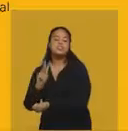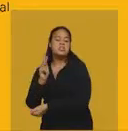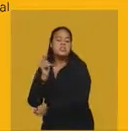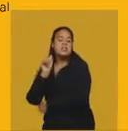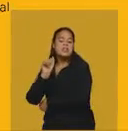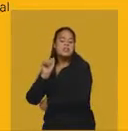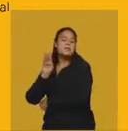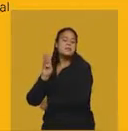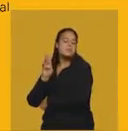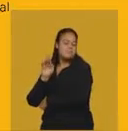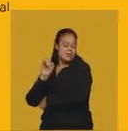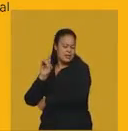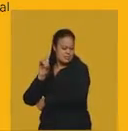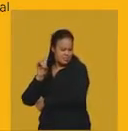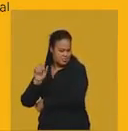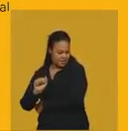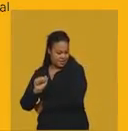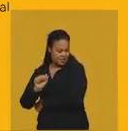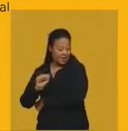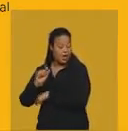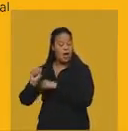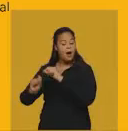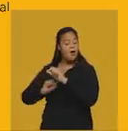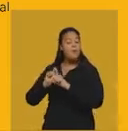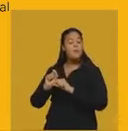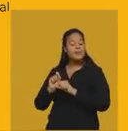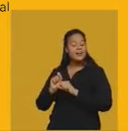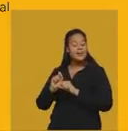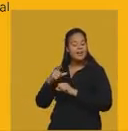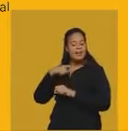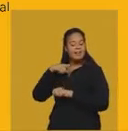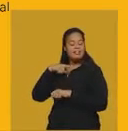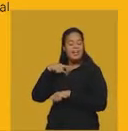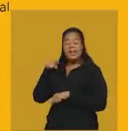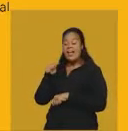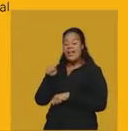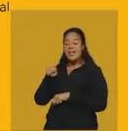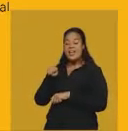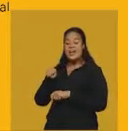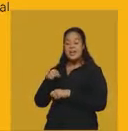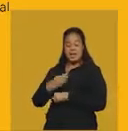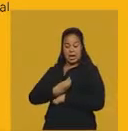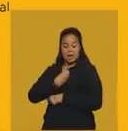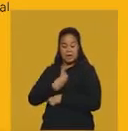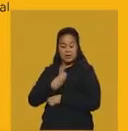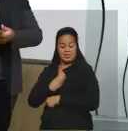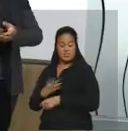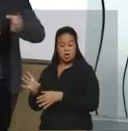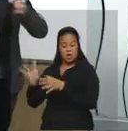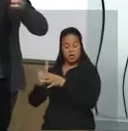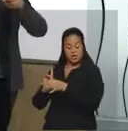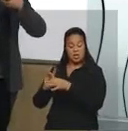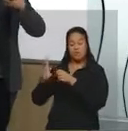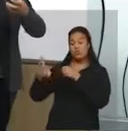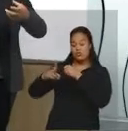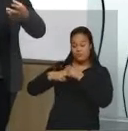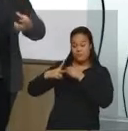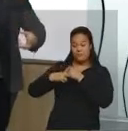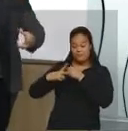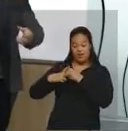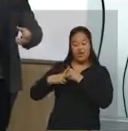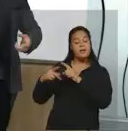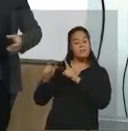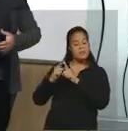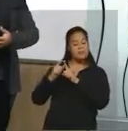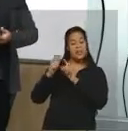ou seja, um texto em que há a presença tanto de uma linguagem verbal, que são as palavras